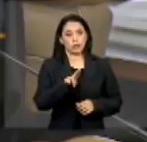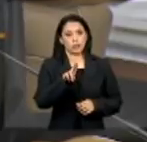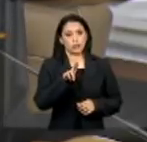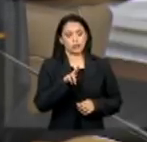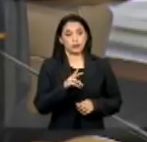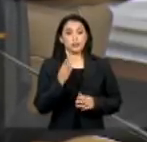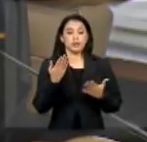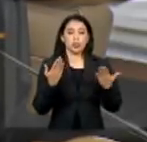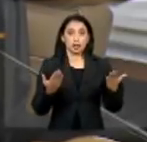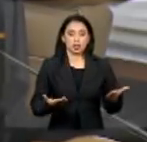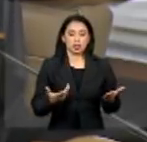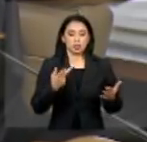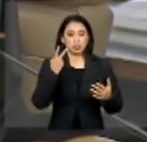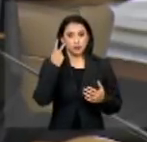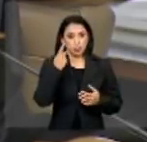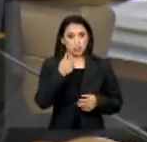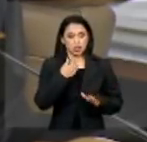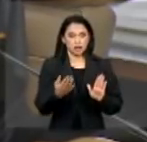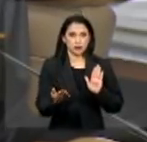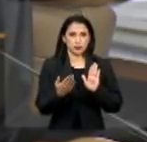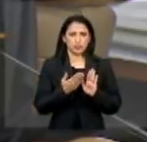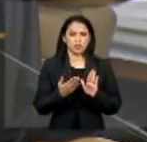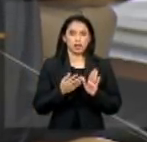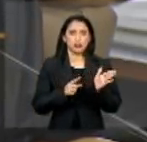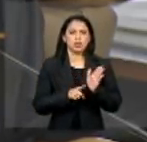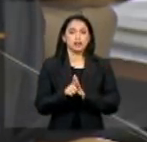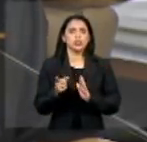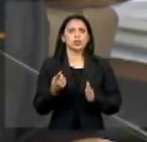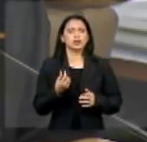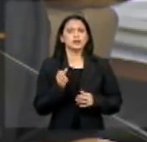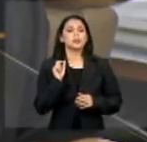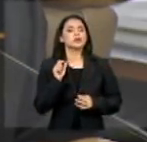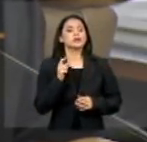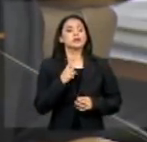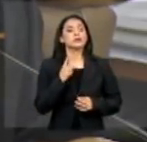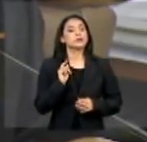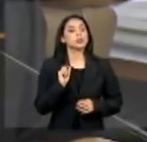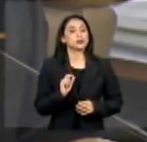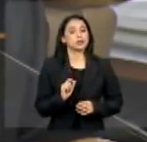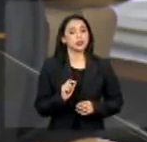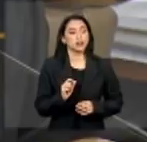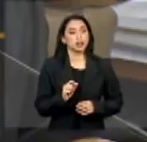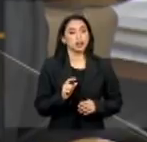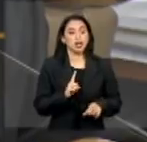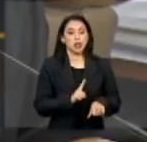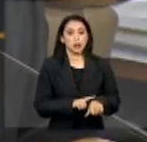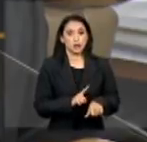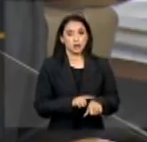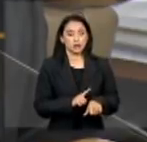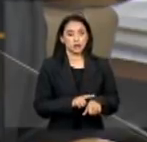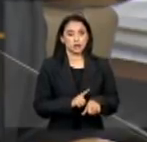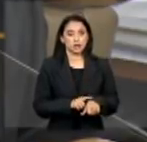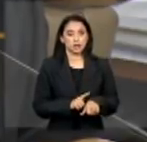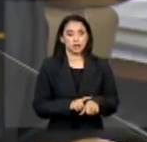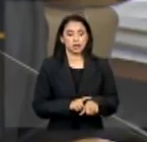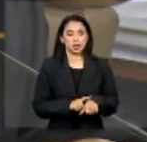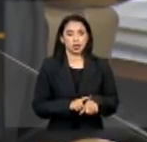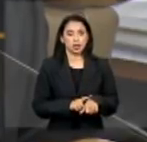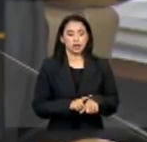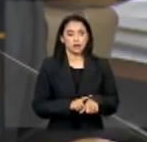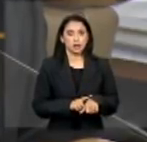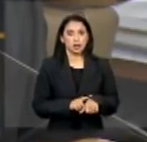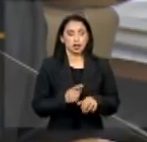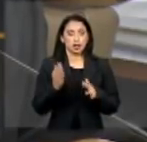para isso enfrenta um argumento que diz respeito ao tempo da vigência entre